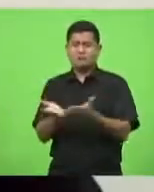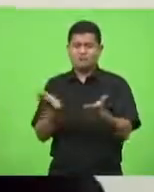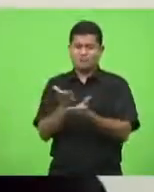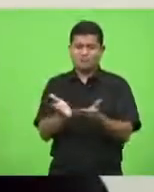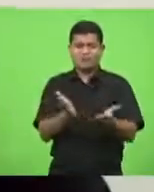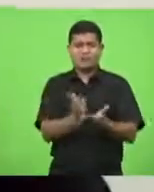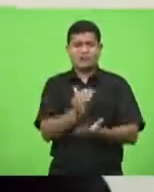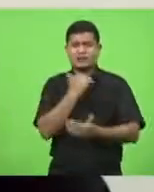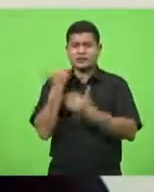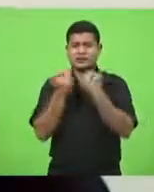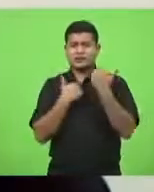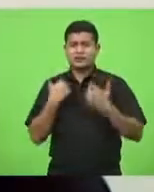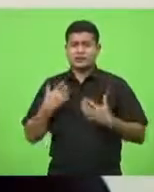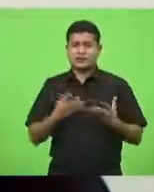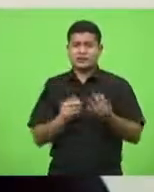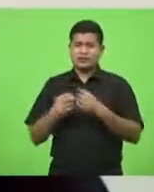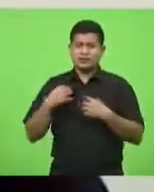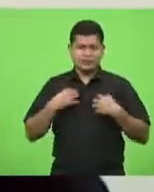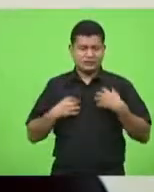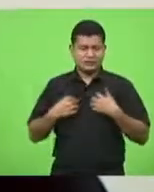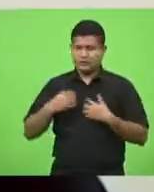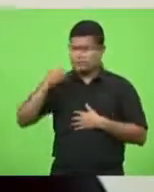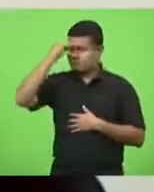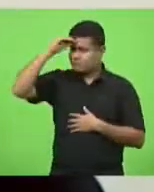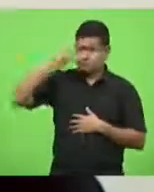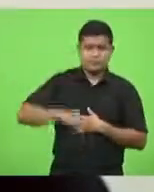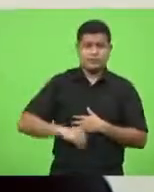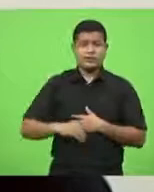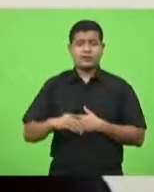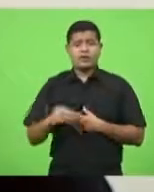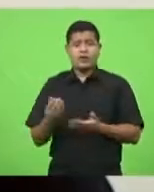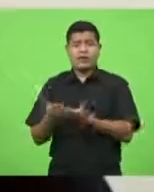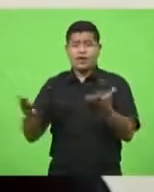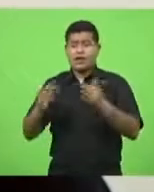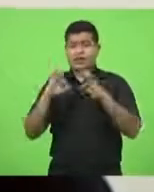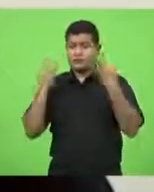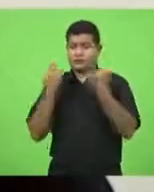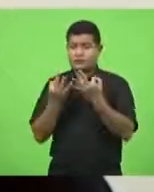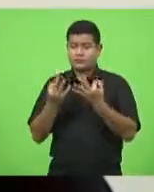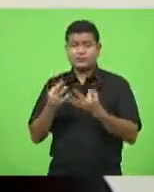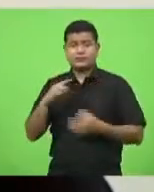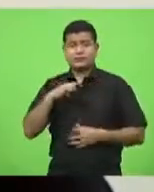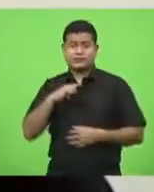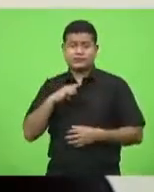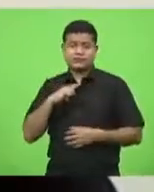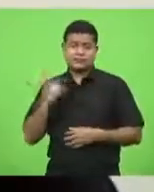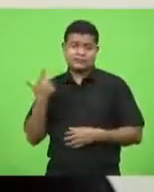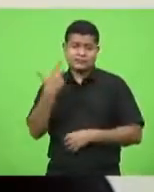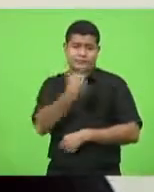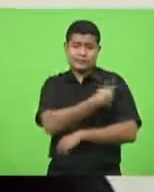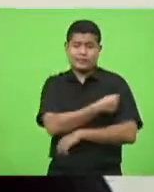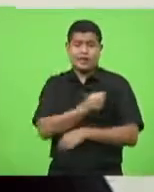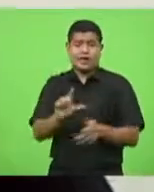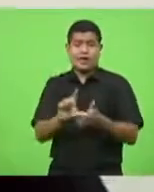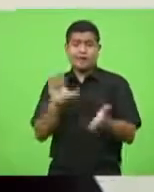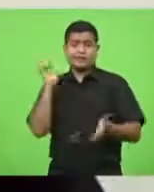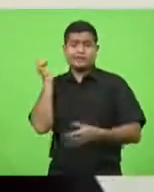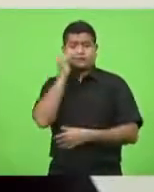a esperança de que nossos familiares e trabalhadores serão vacinados antes de